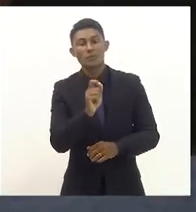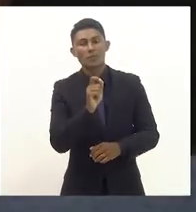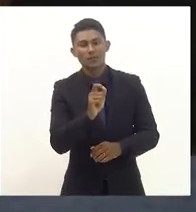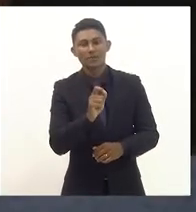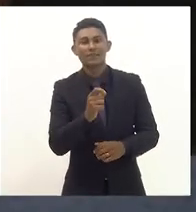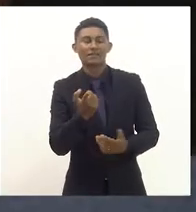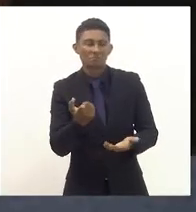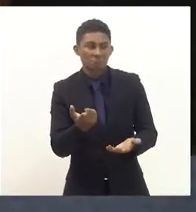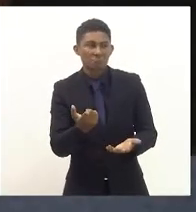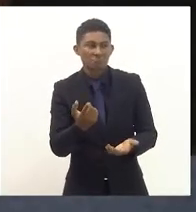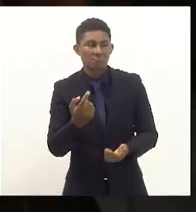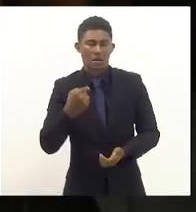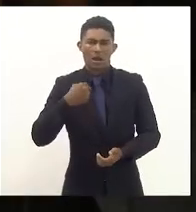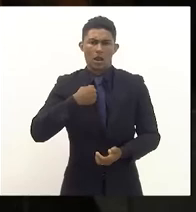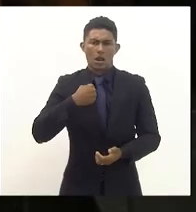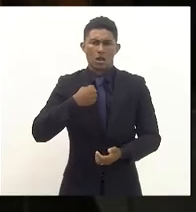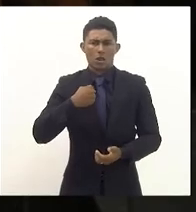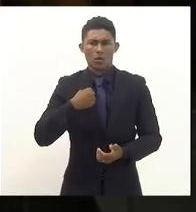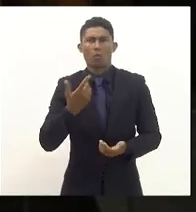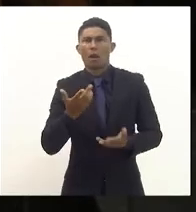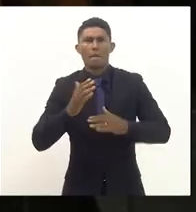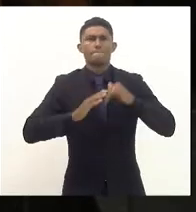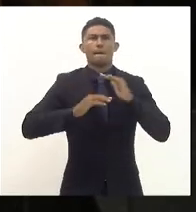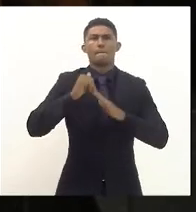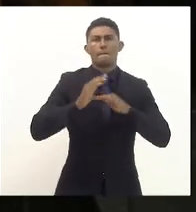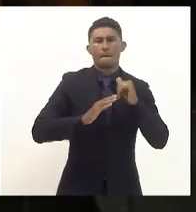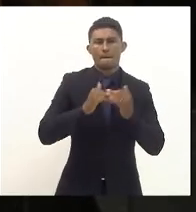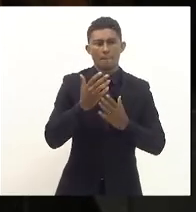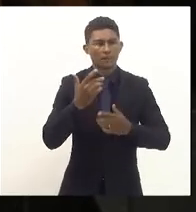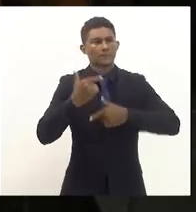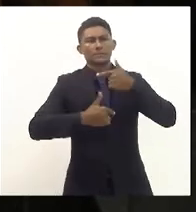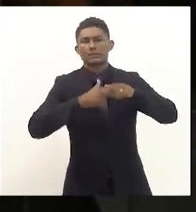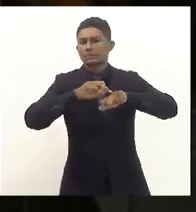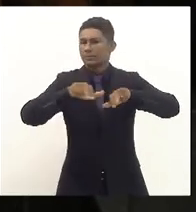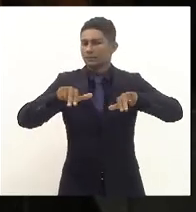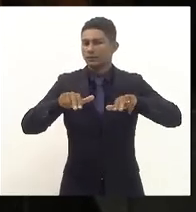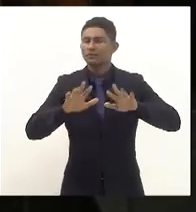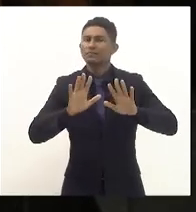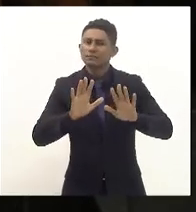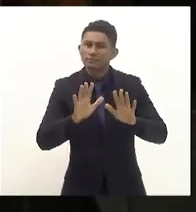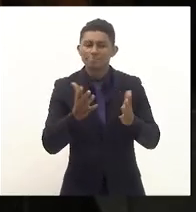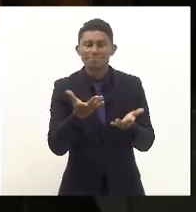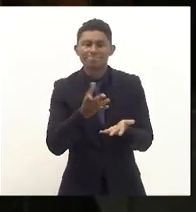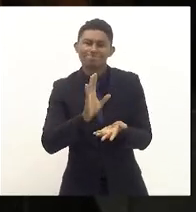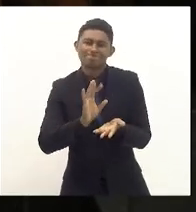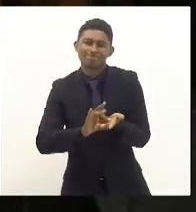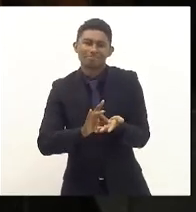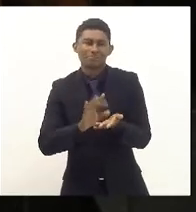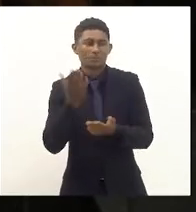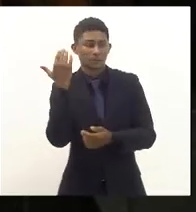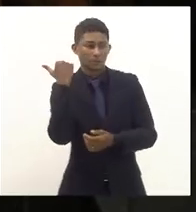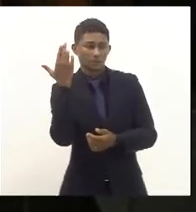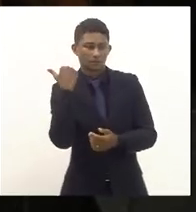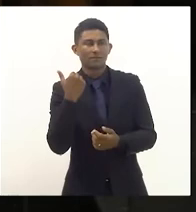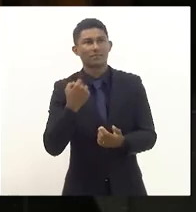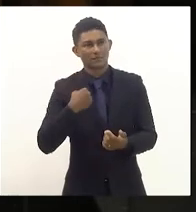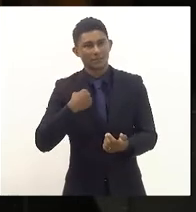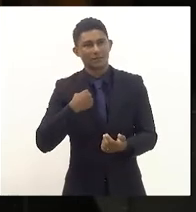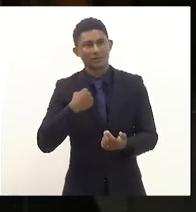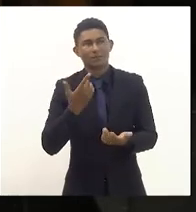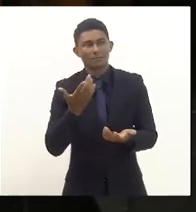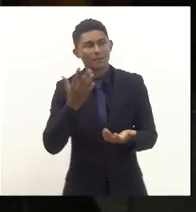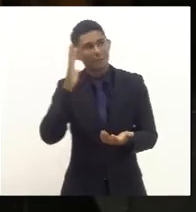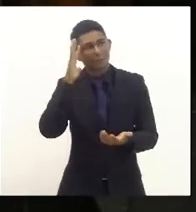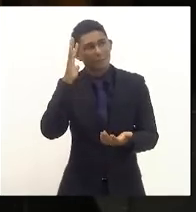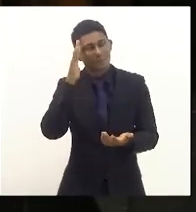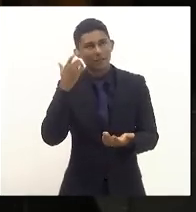pretéritos que porventura pudesse ter para recebimento dessa comida e ela te fato foi mencionada a tempos atrás mas eu